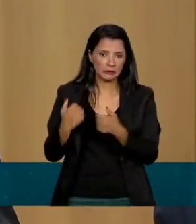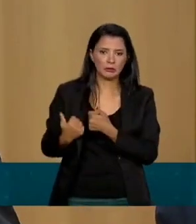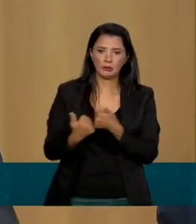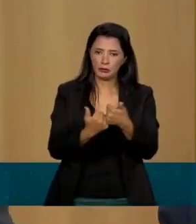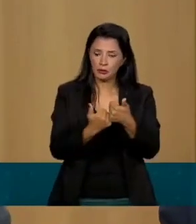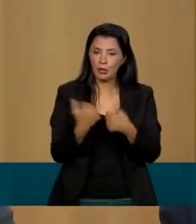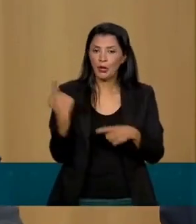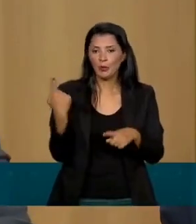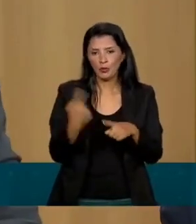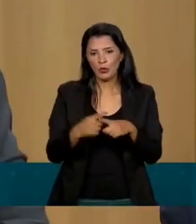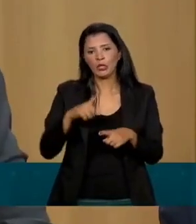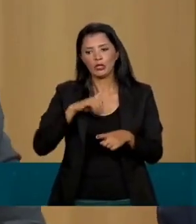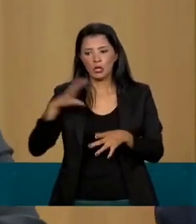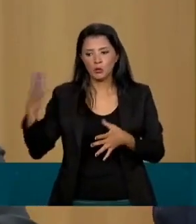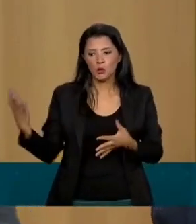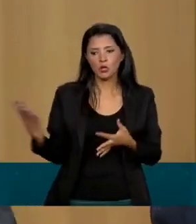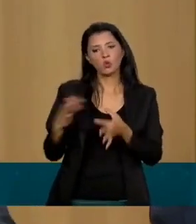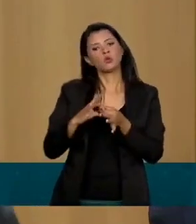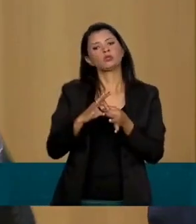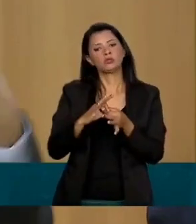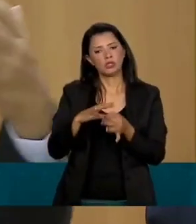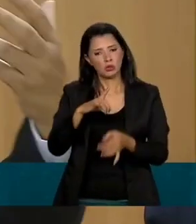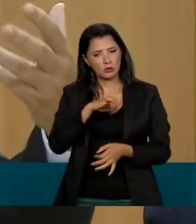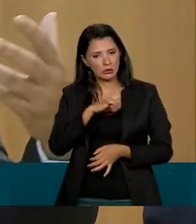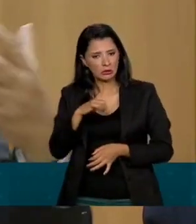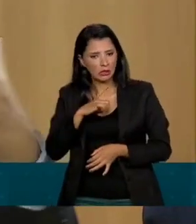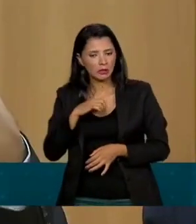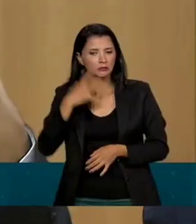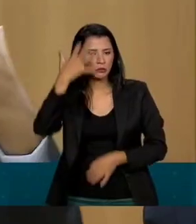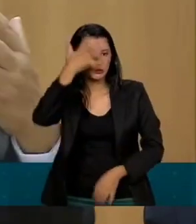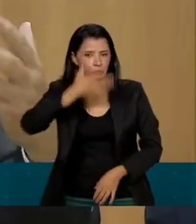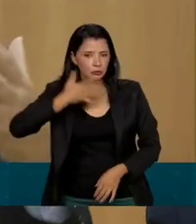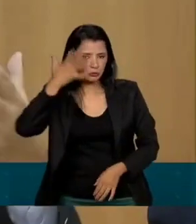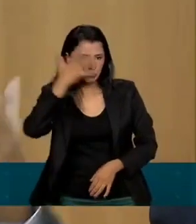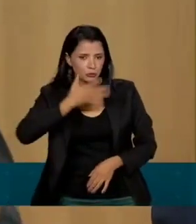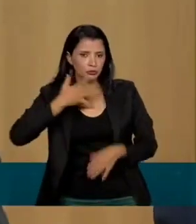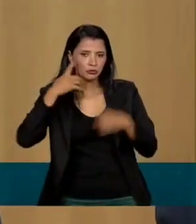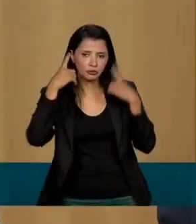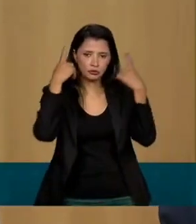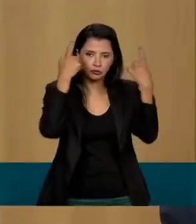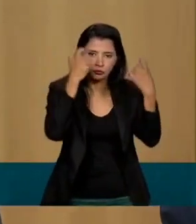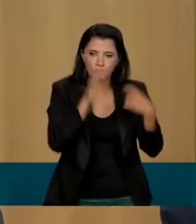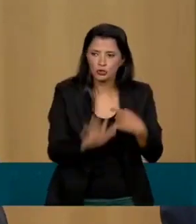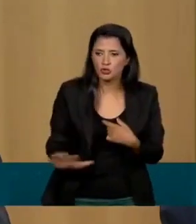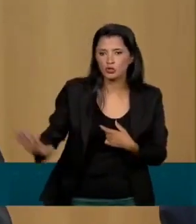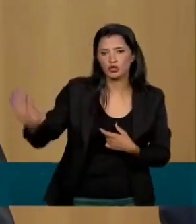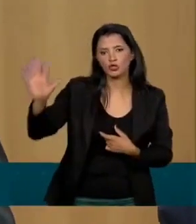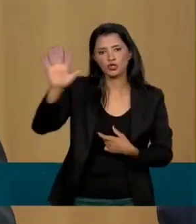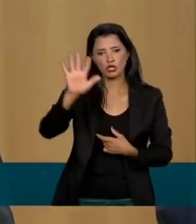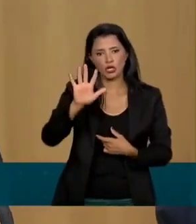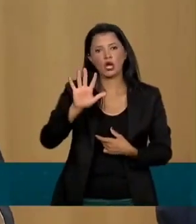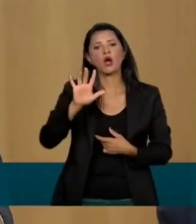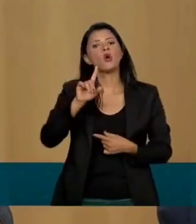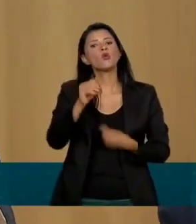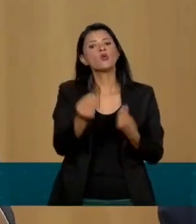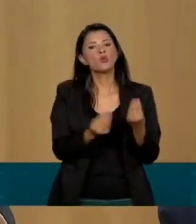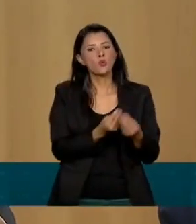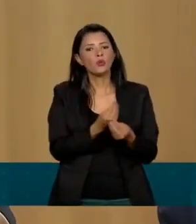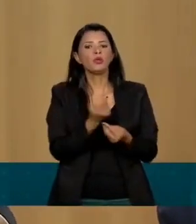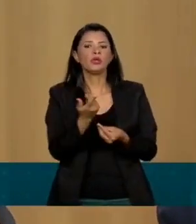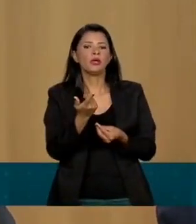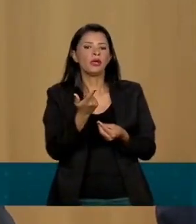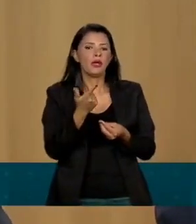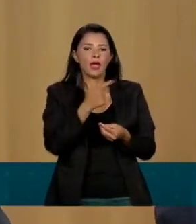infelizmente, uma conexão entre discursos de violência de um modo geral e essas